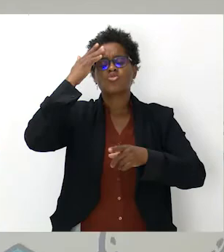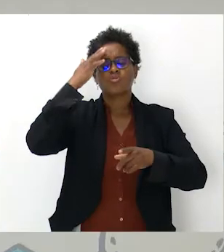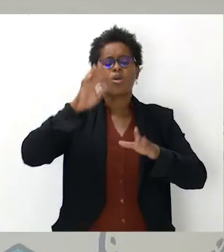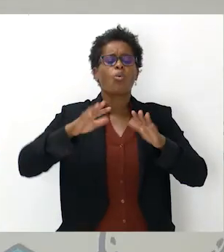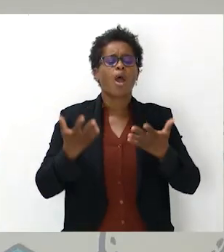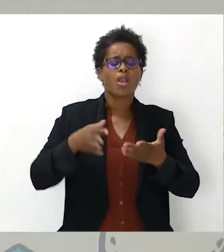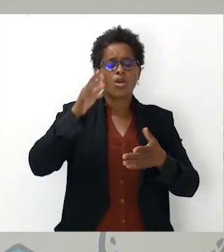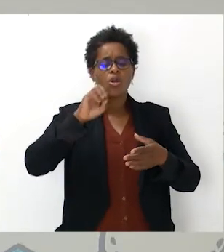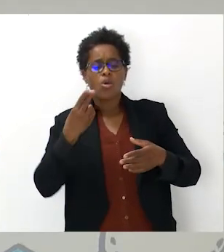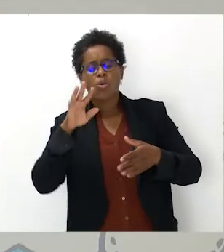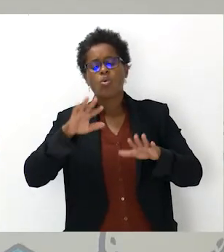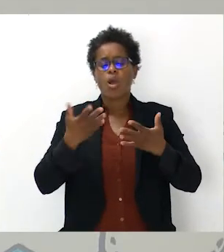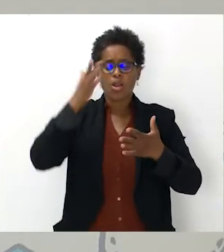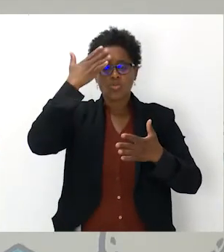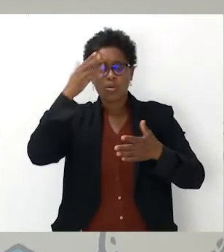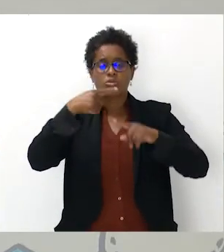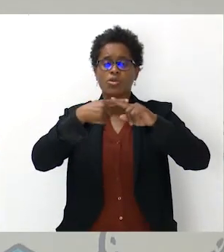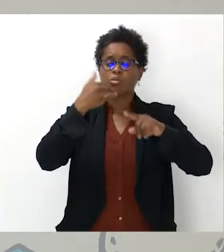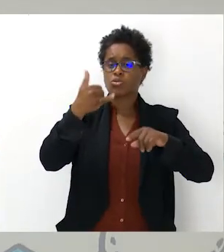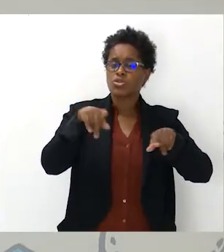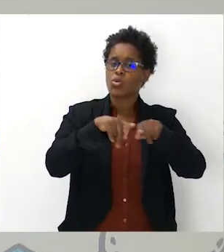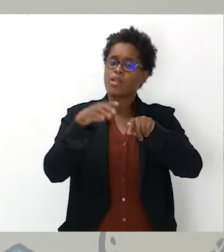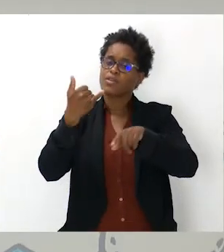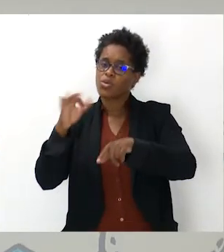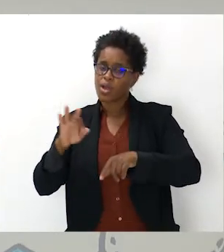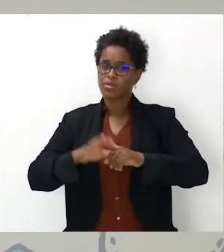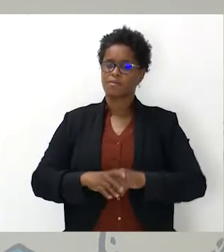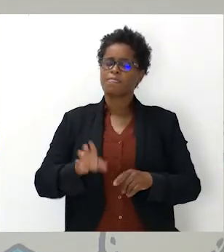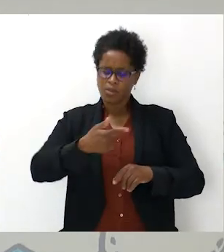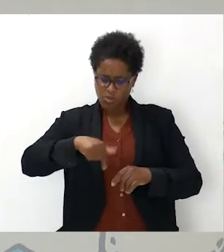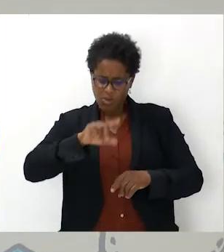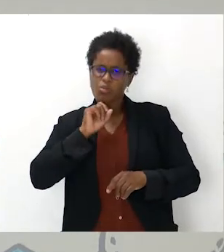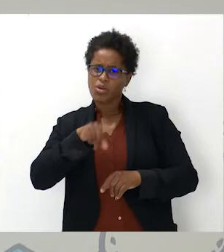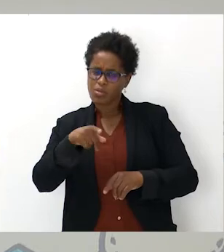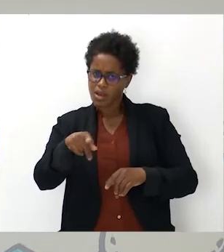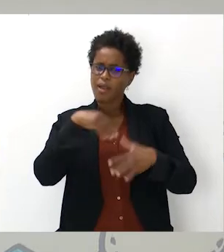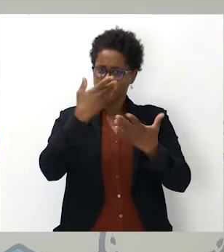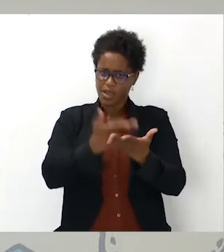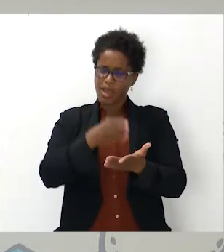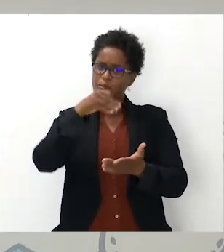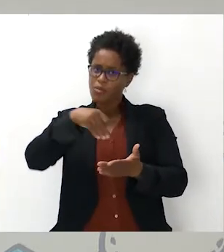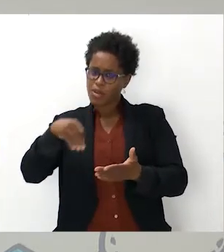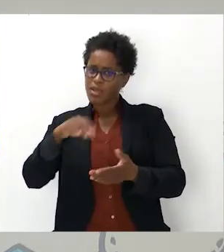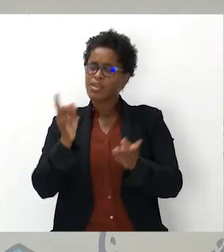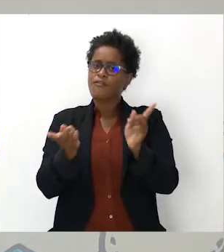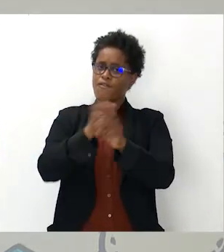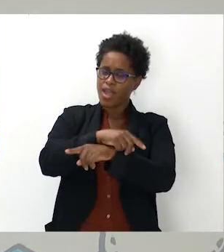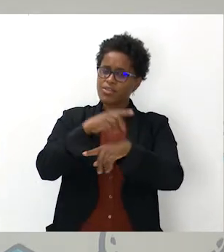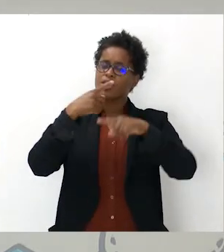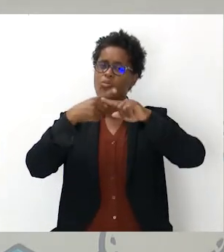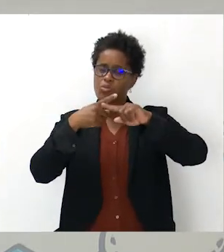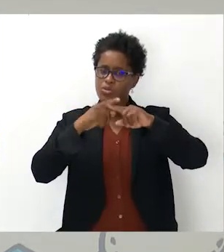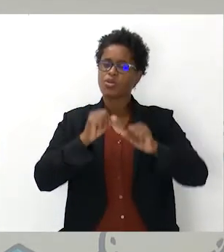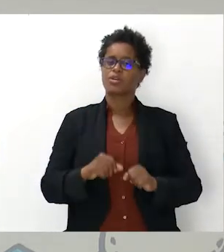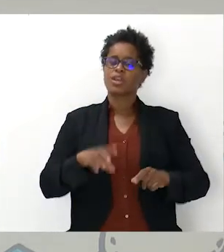qual número, multiplicado por 2 é igual a 24. Nós podemos ali aplicar a propriedade inversa da multiplicação,